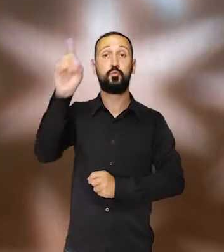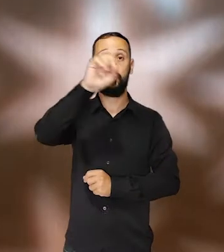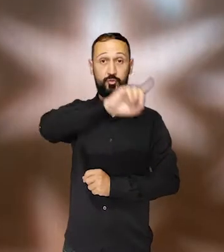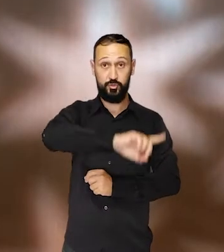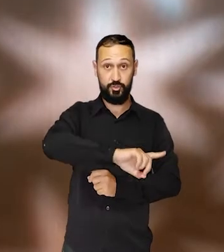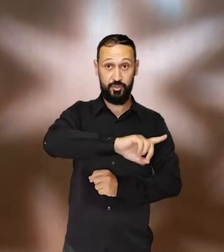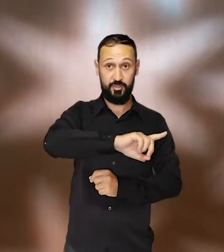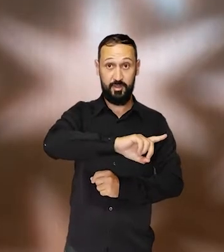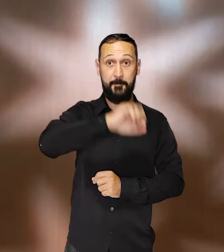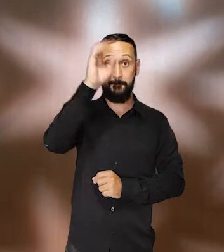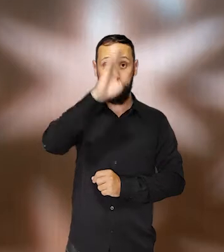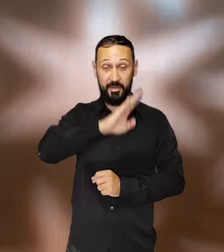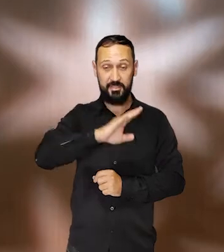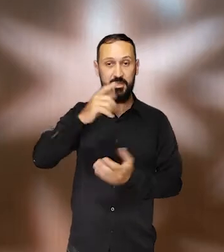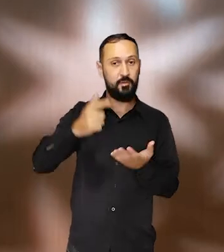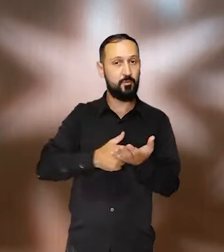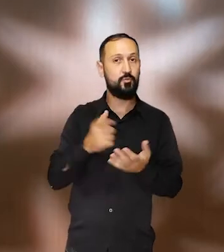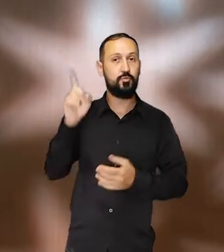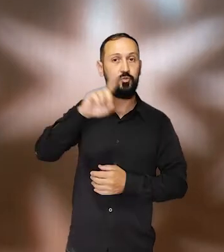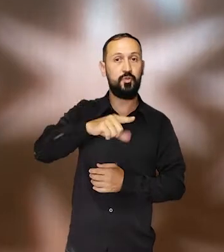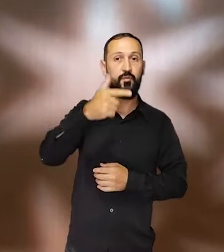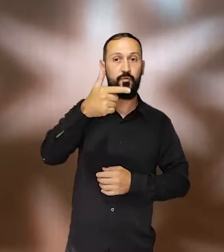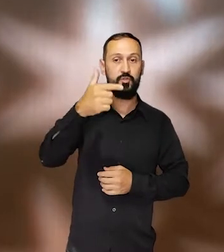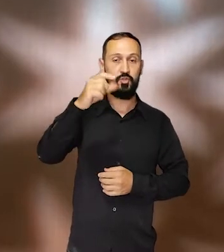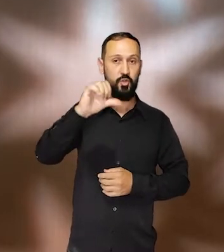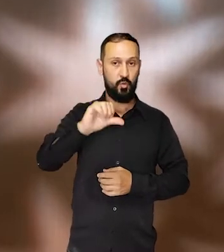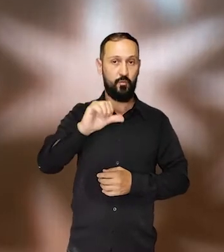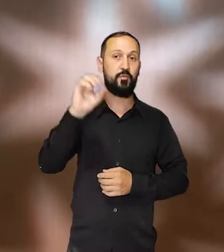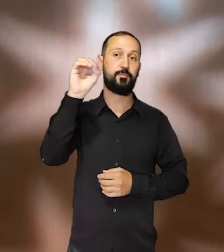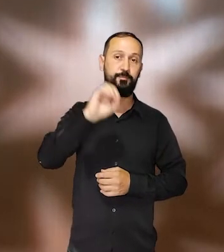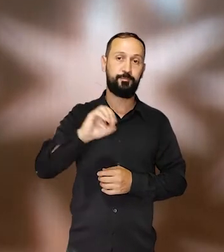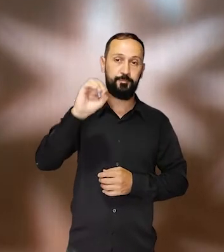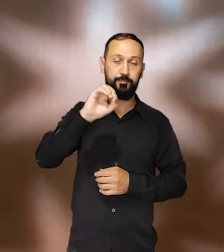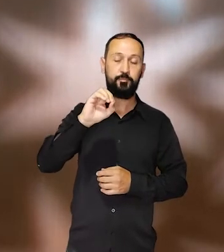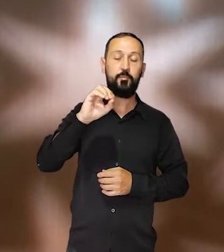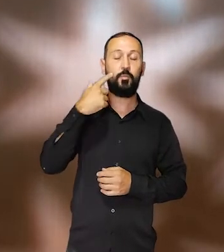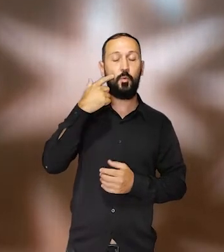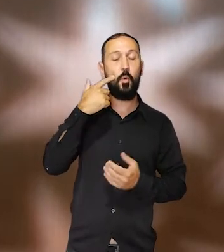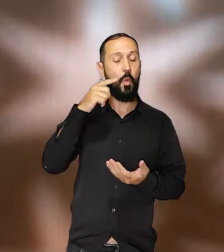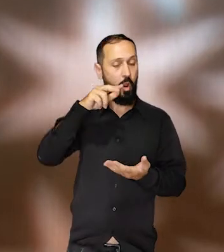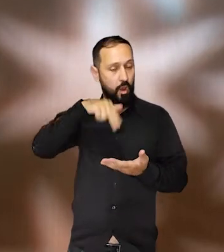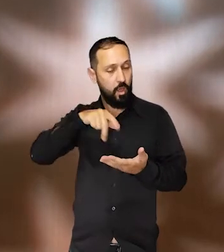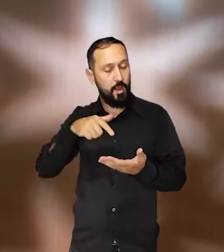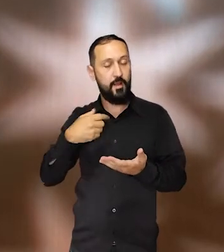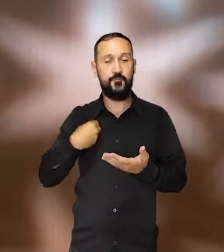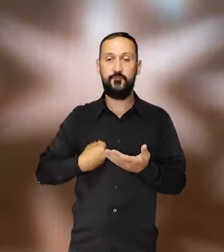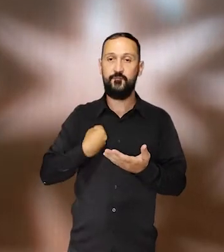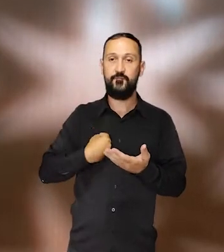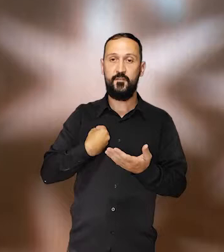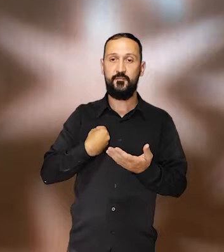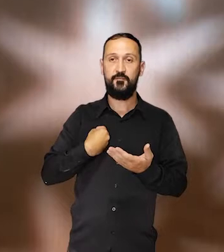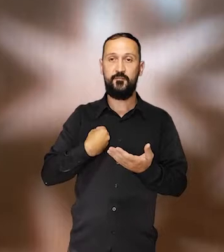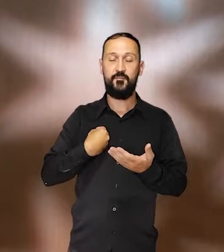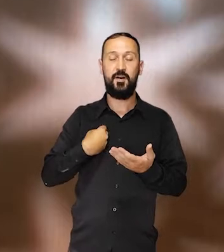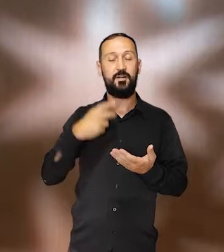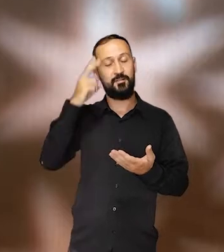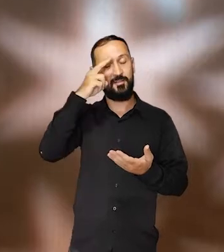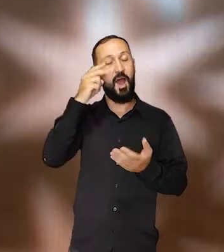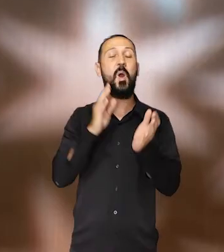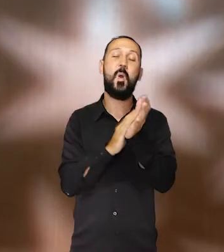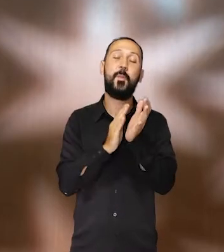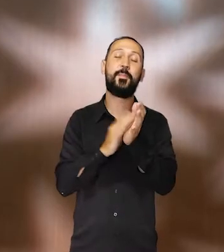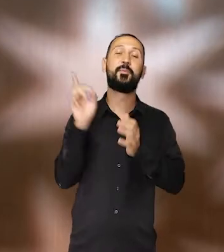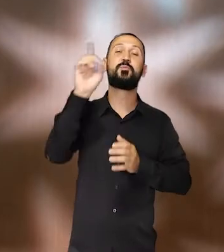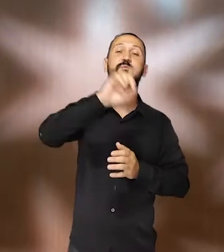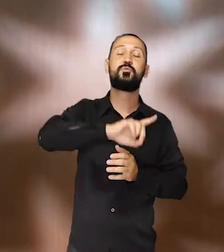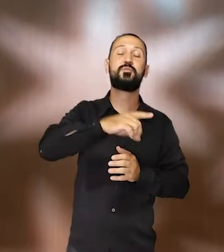Em alusão ao Dia Nacional do Livro, celebrado em 29 de outubro, o Ler é Viver deste mês debate a importância do livro e